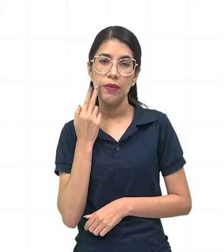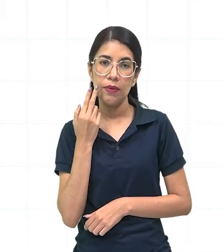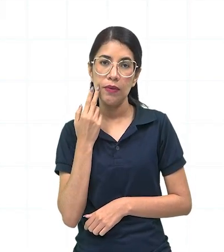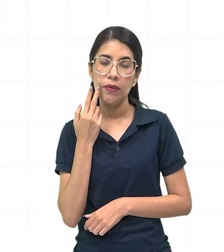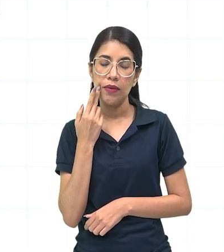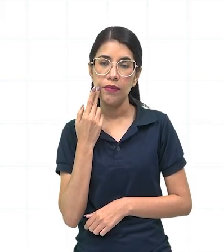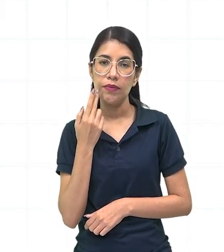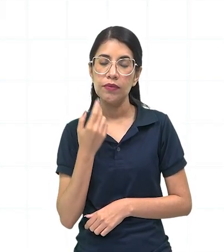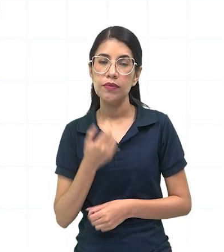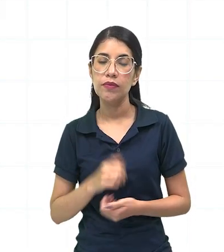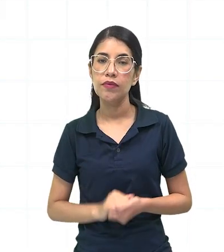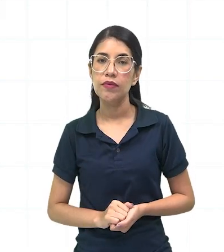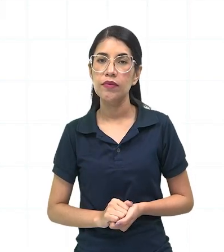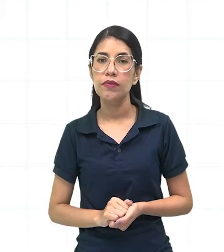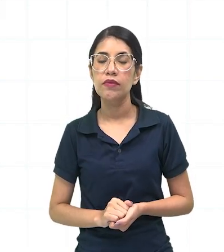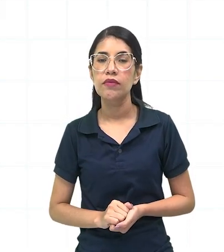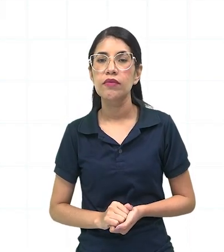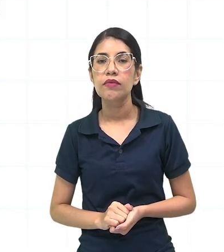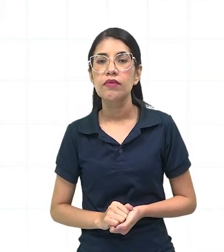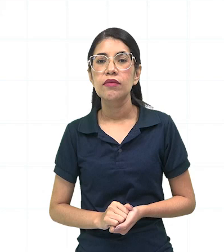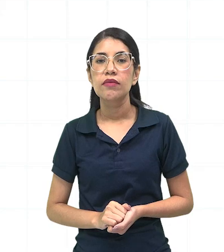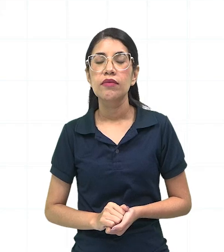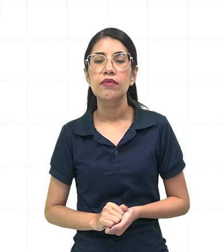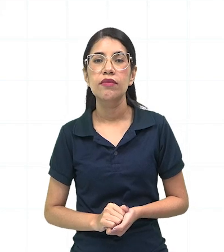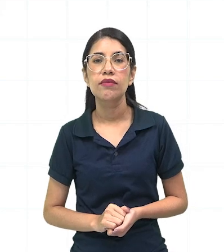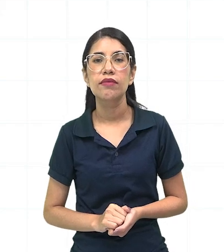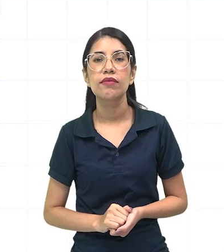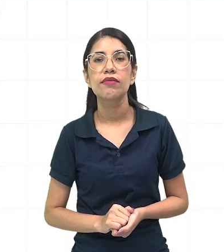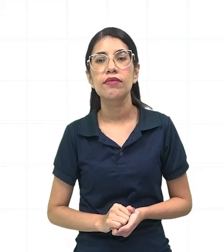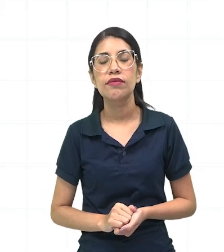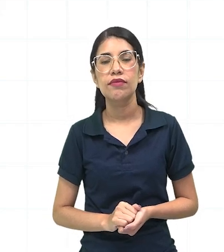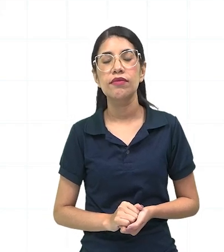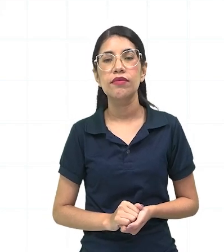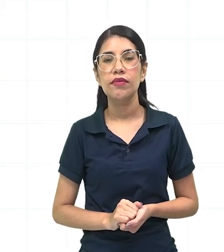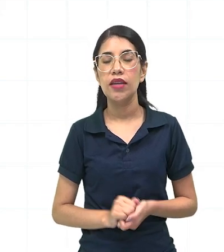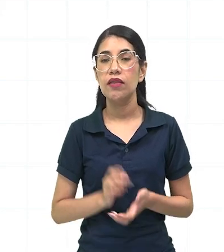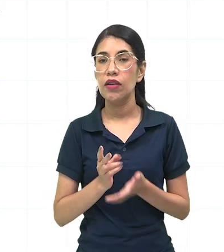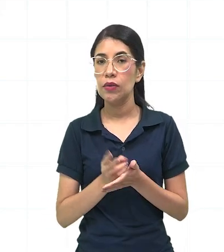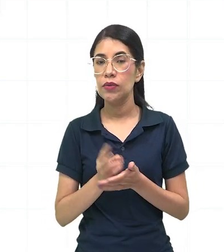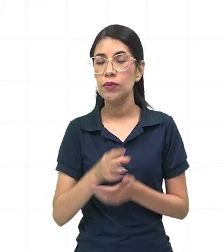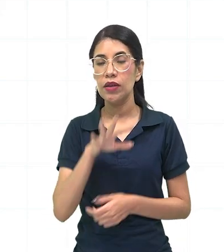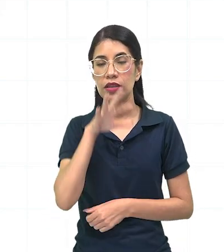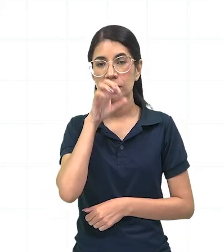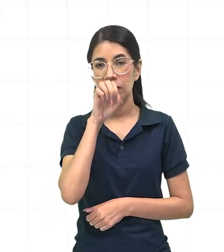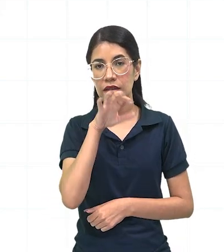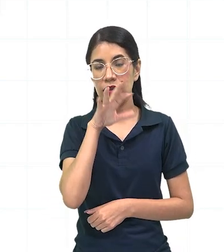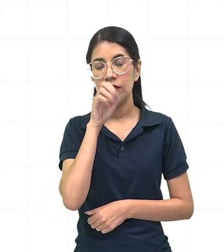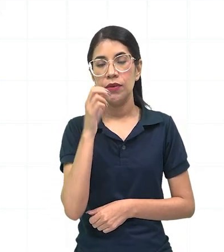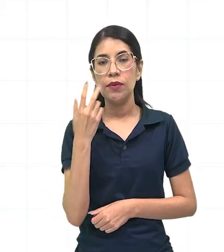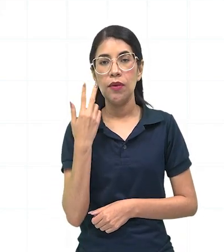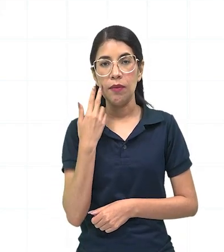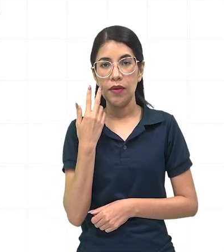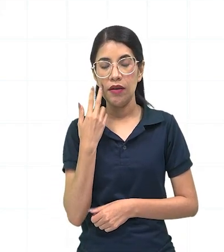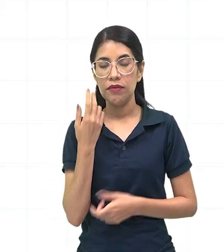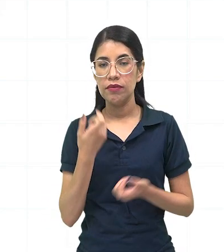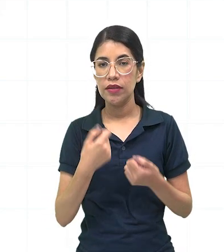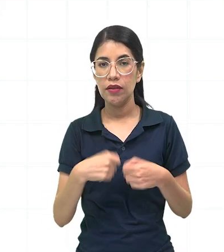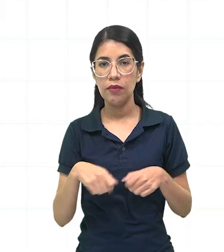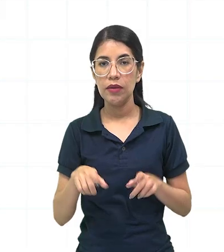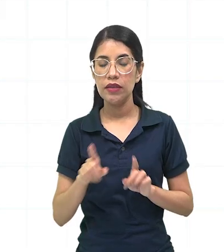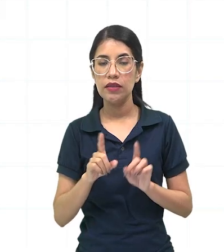de pulsação ou da frequência respiratória. Ela vai continuar respirando normalmente, então não vai